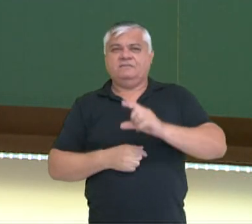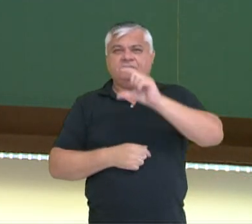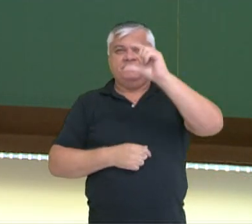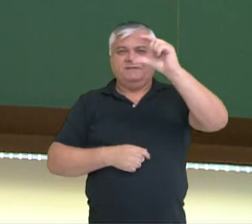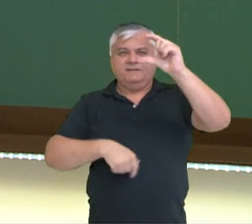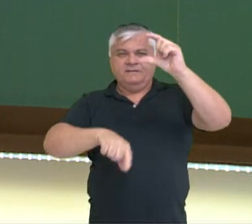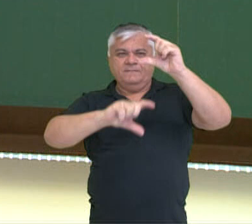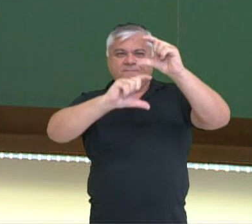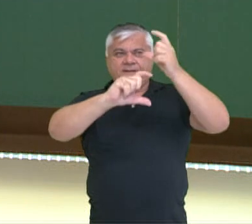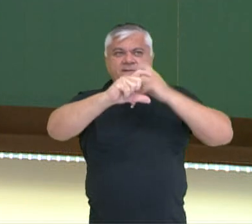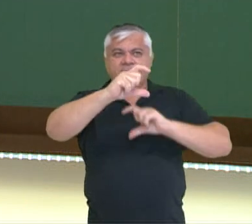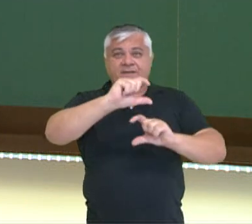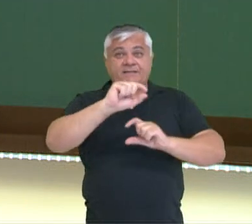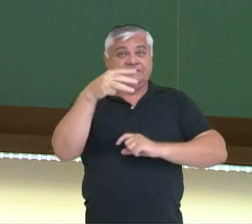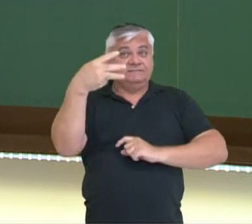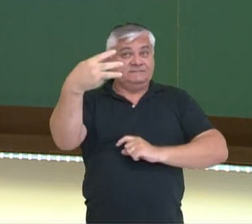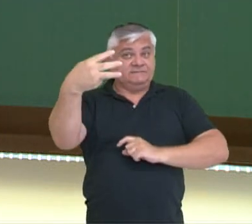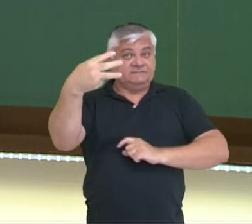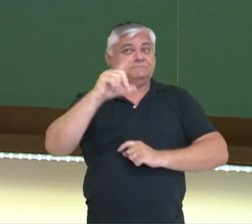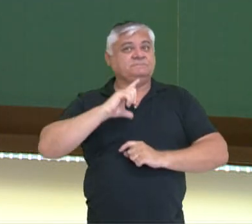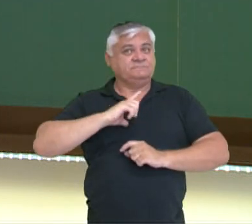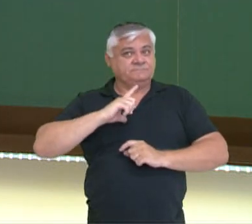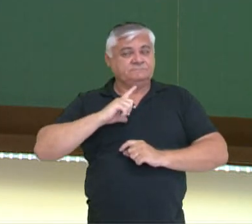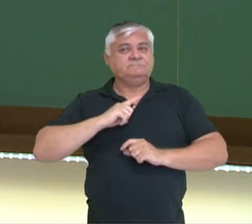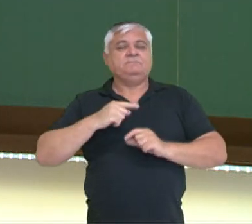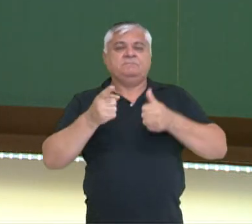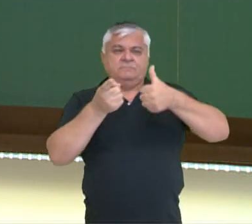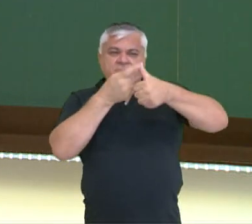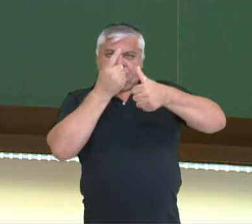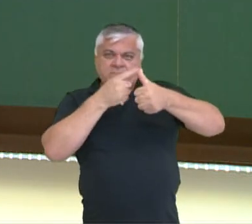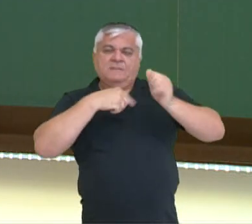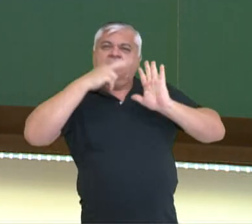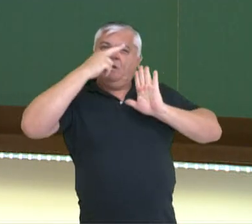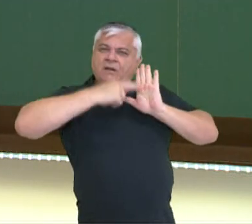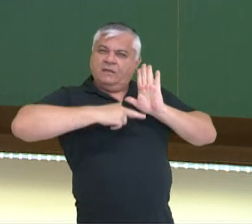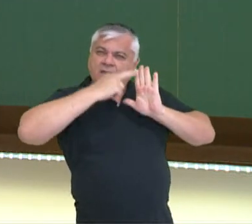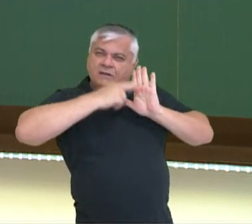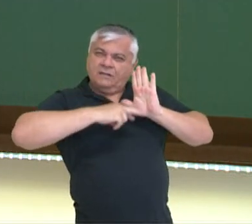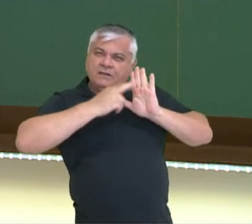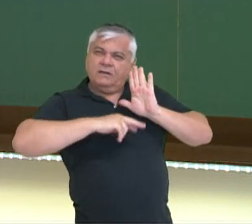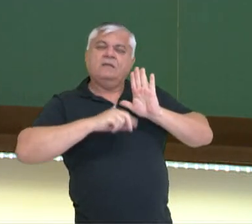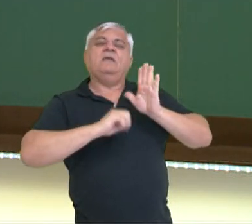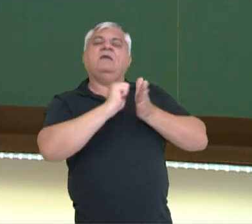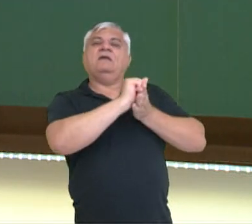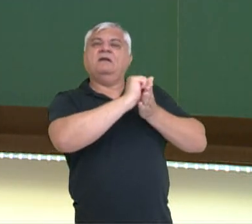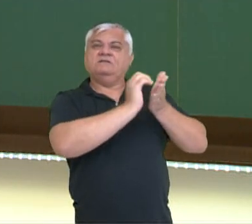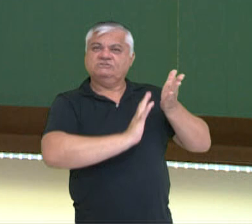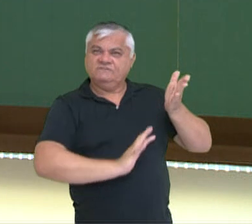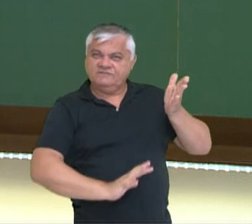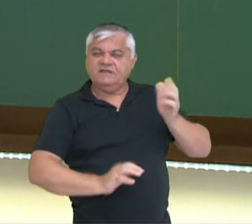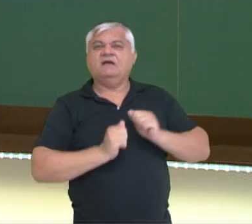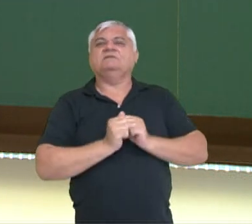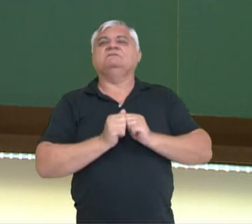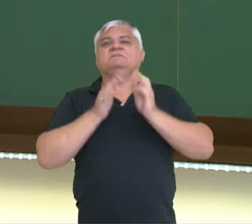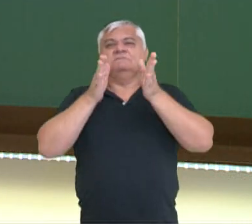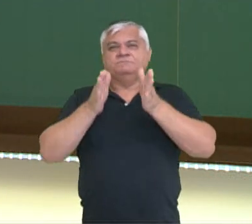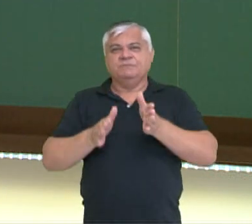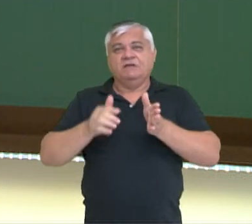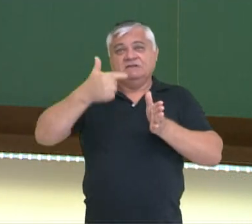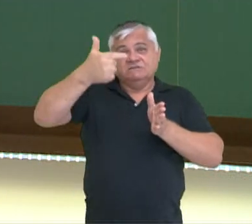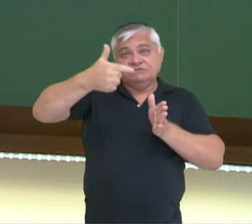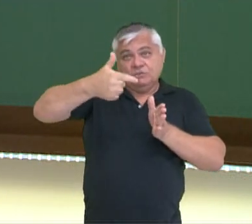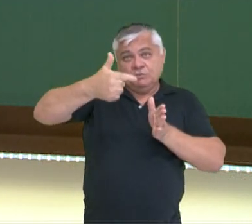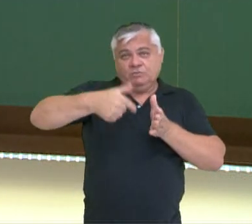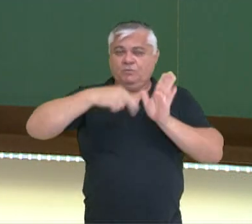abaixo traz para vocês, tá? Então, a gente vai ler a primeira parte e faremos uma atividade sobre essa primeira parte. Leremos a